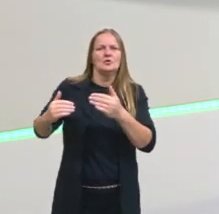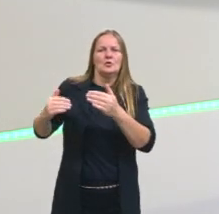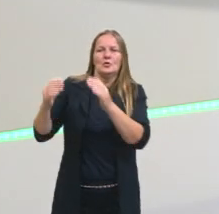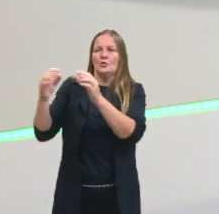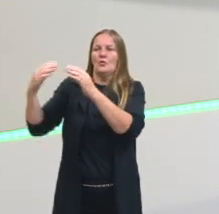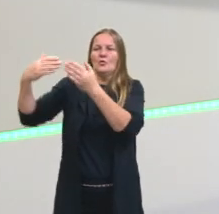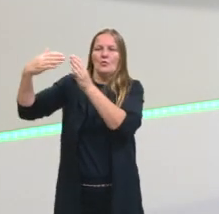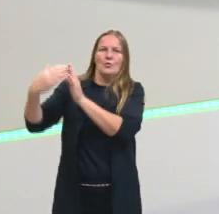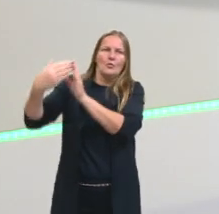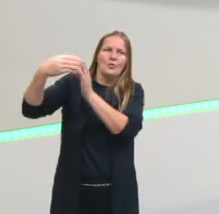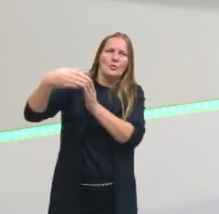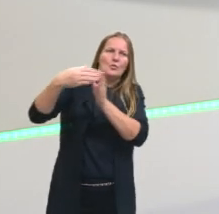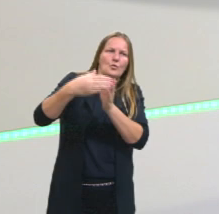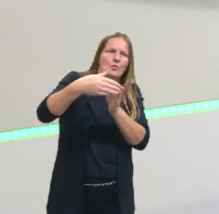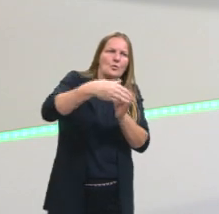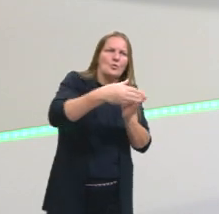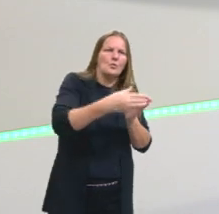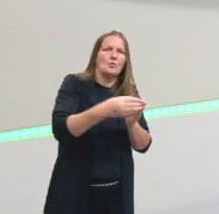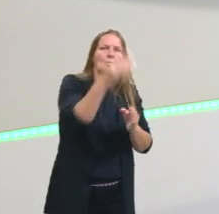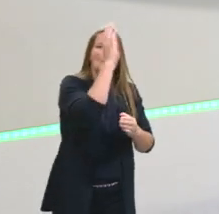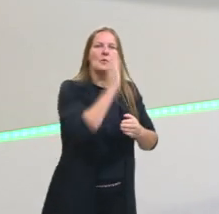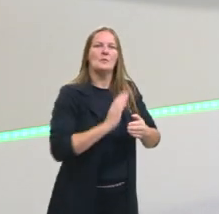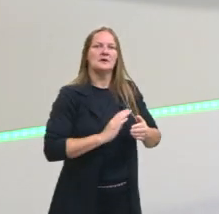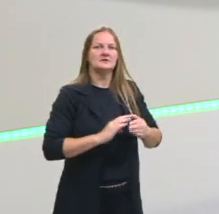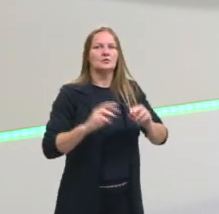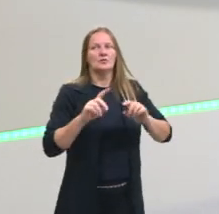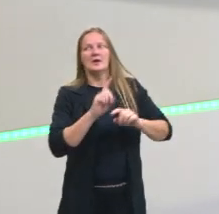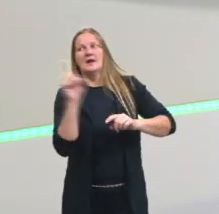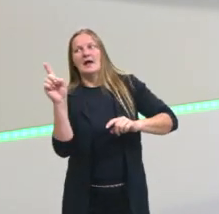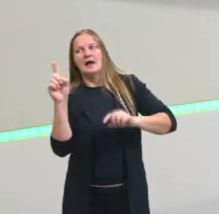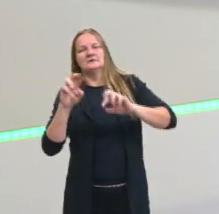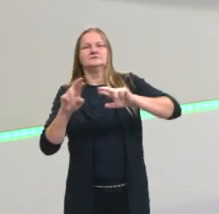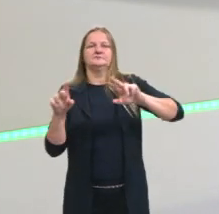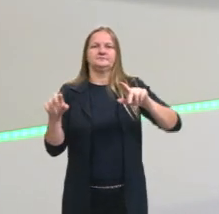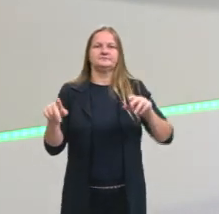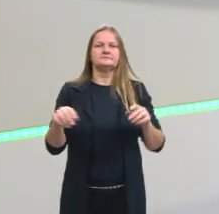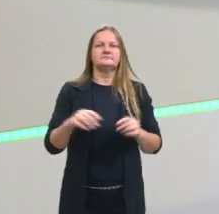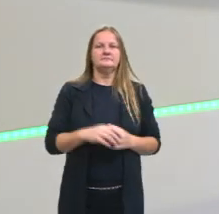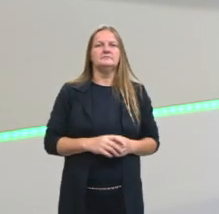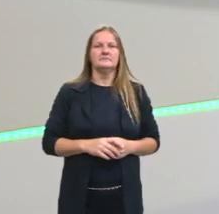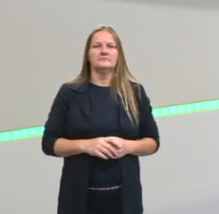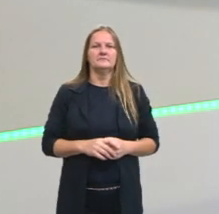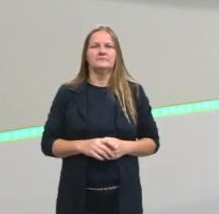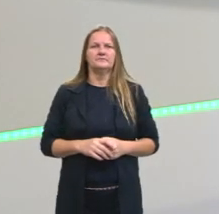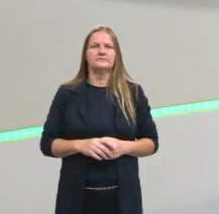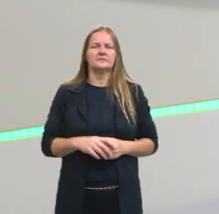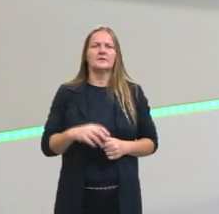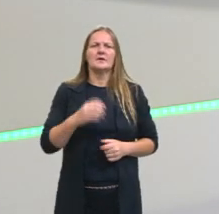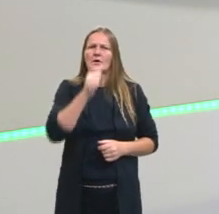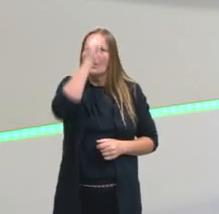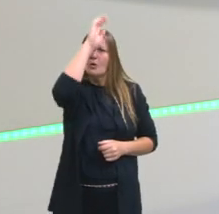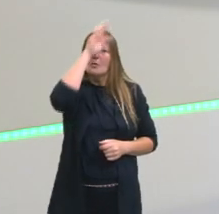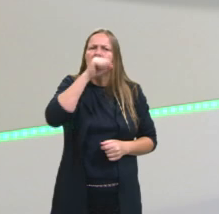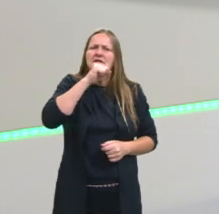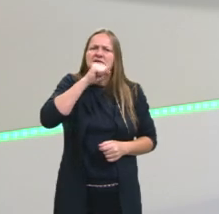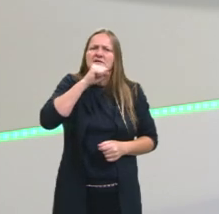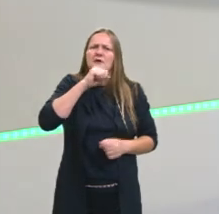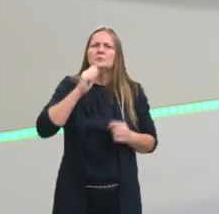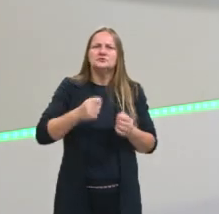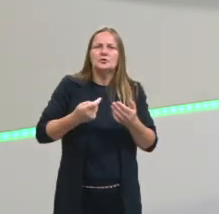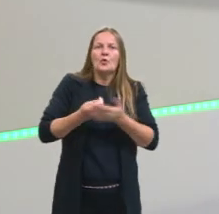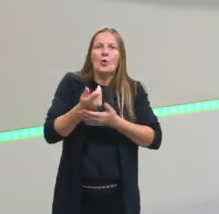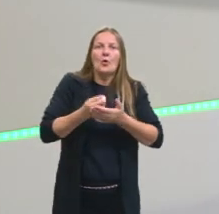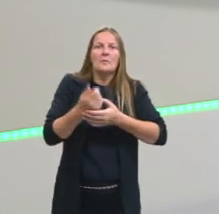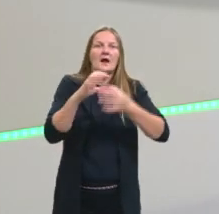que foi escravidão foi praticada no Brasil né uma escravidão moderna os escravos na Roma antiga Eles podiam